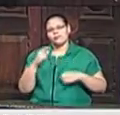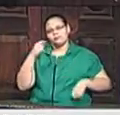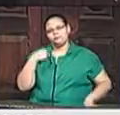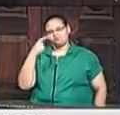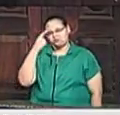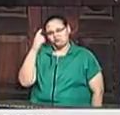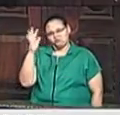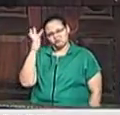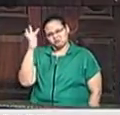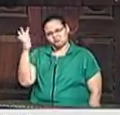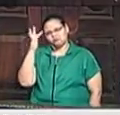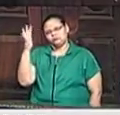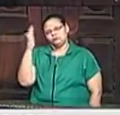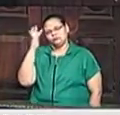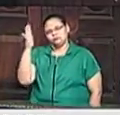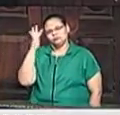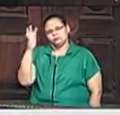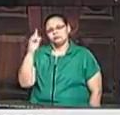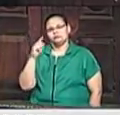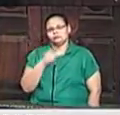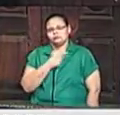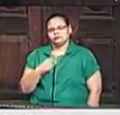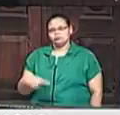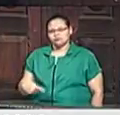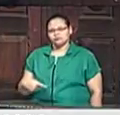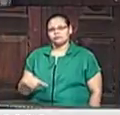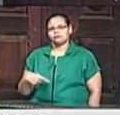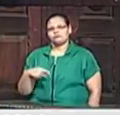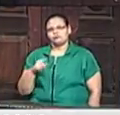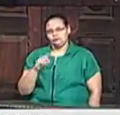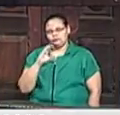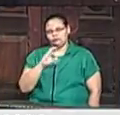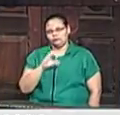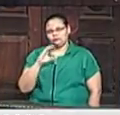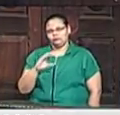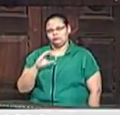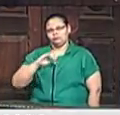Imaginei eu que o presidente da CCJ,